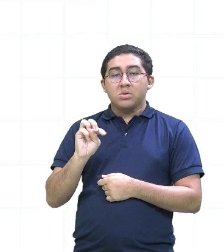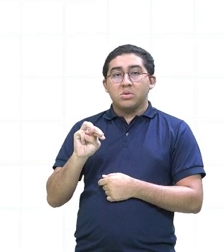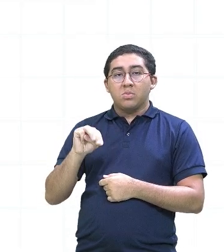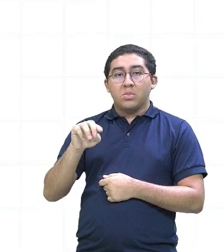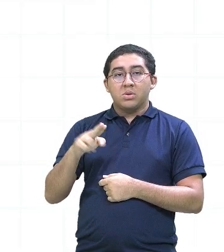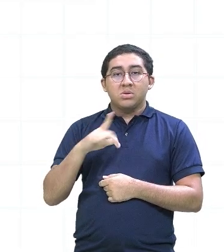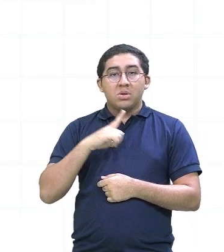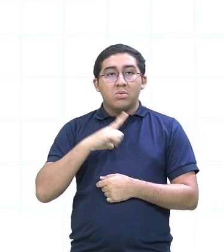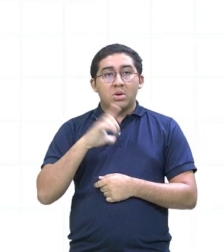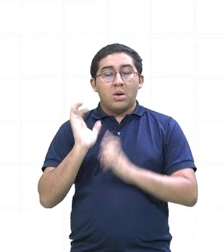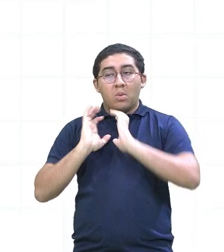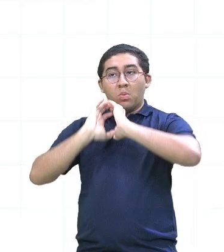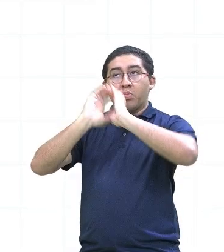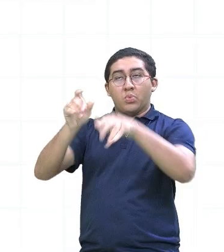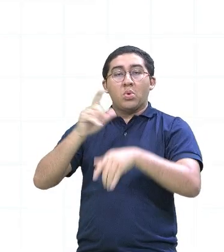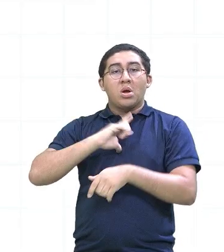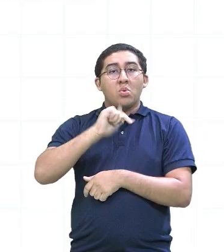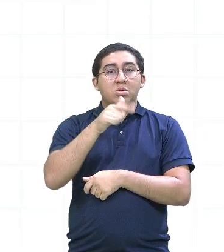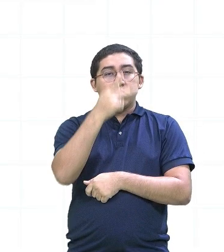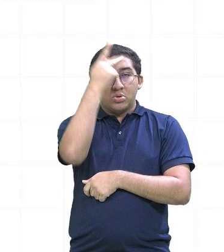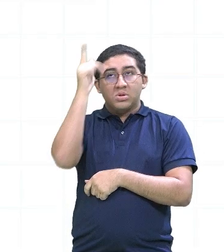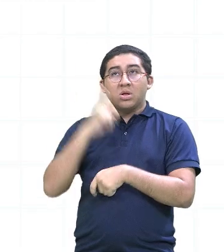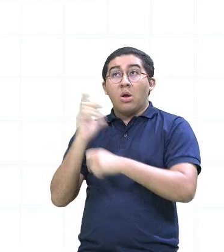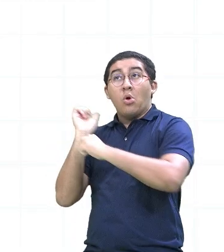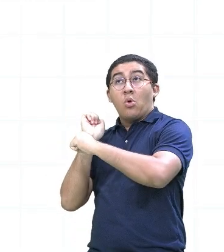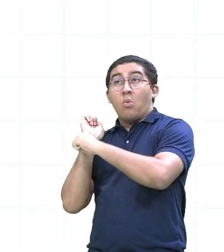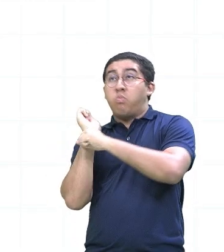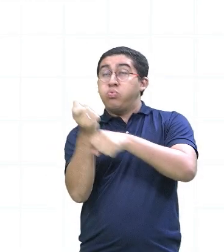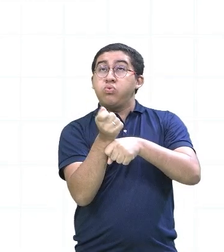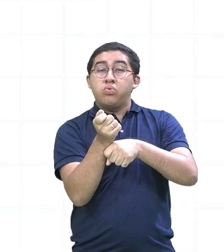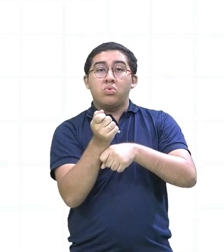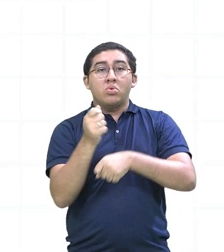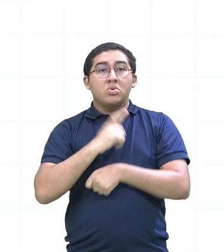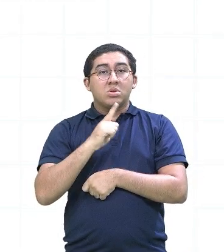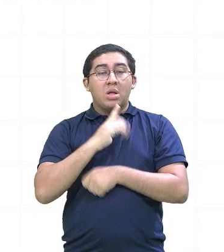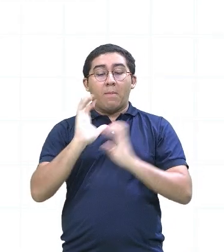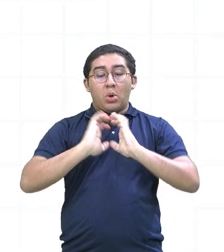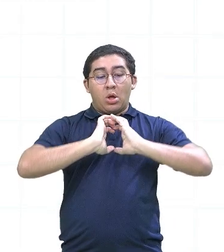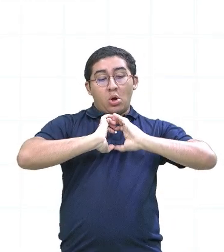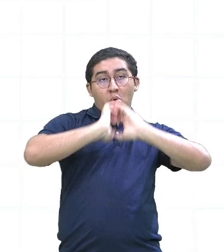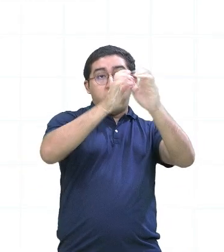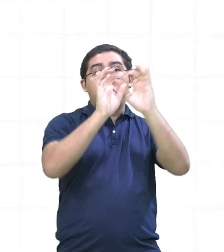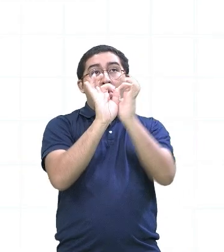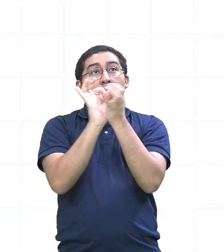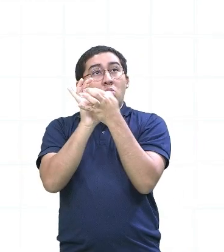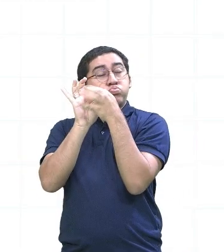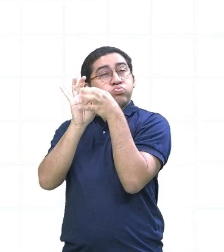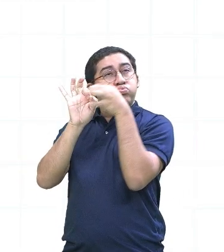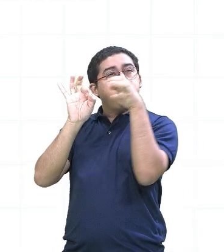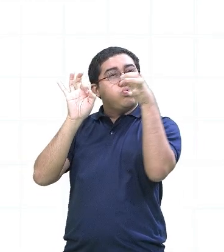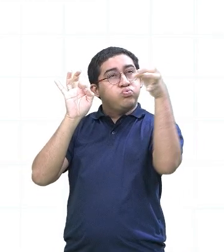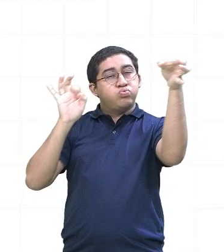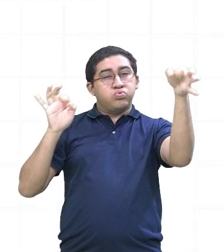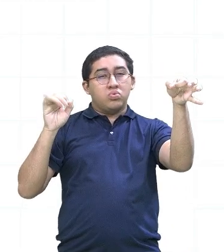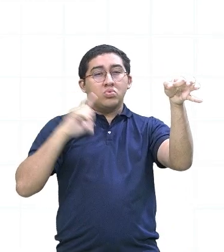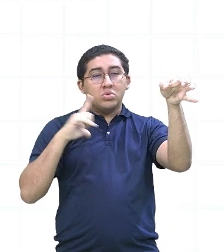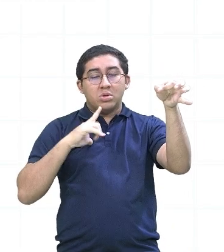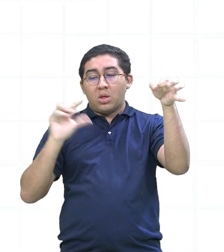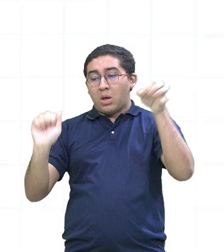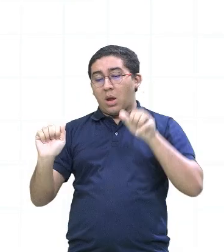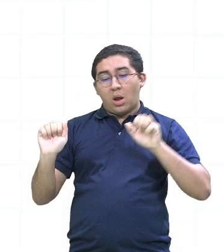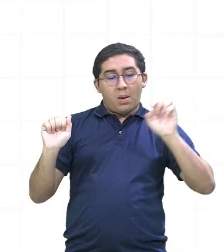a bola o mais longe possível para que ela possa se deslocar do ponto A ao ponto B